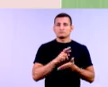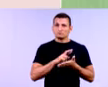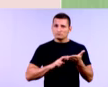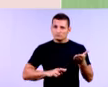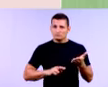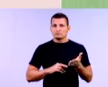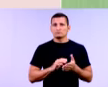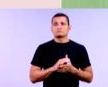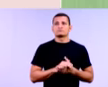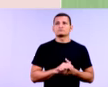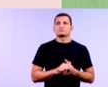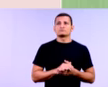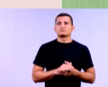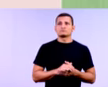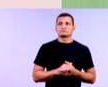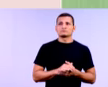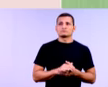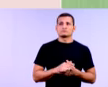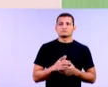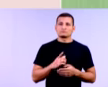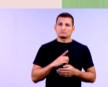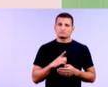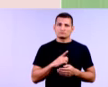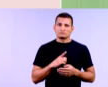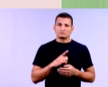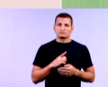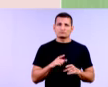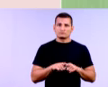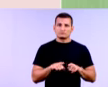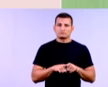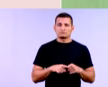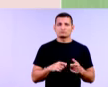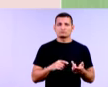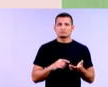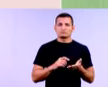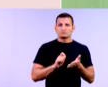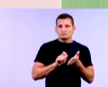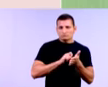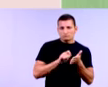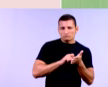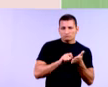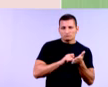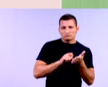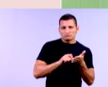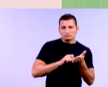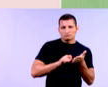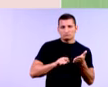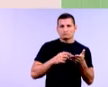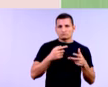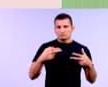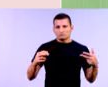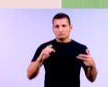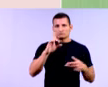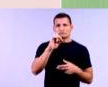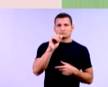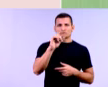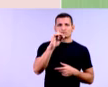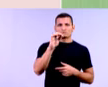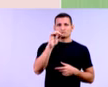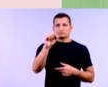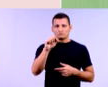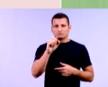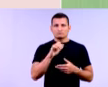programa, etc. Nós temos a coleta e a organização do material, que tem a coleta dos dados para eu poder